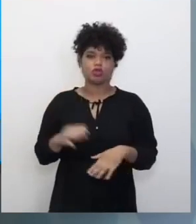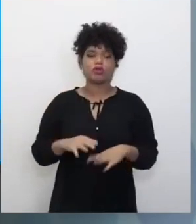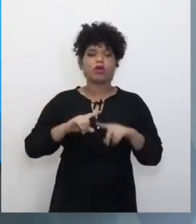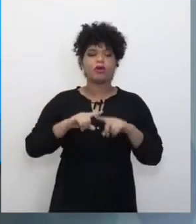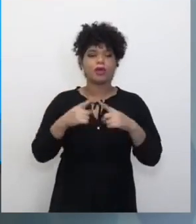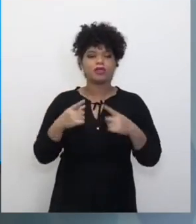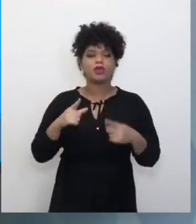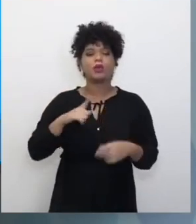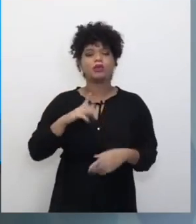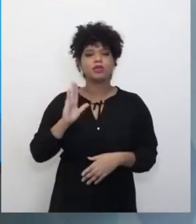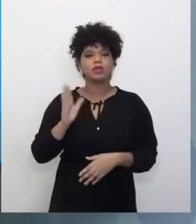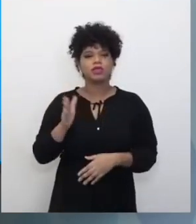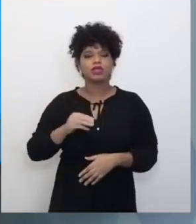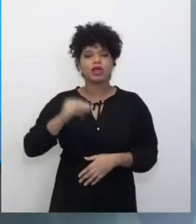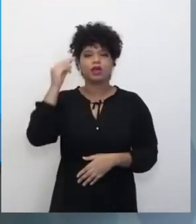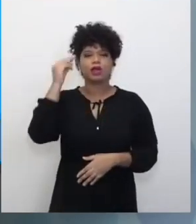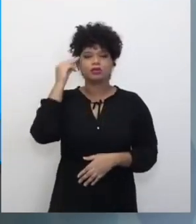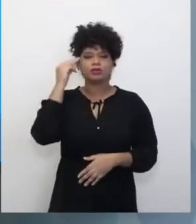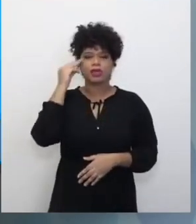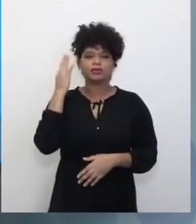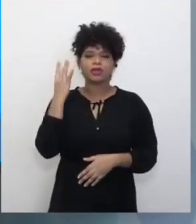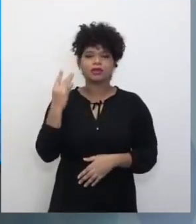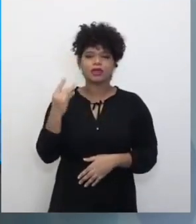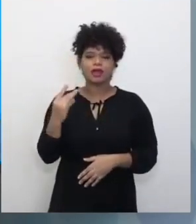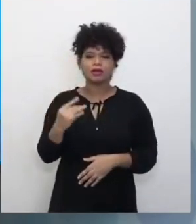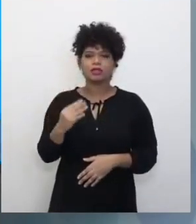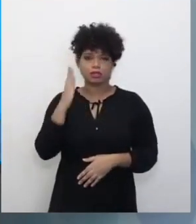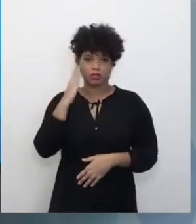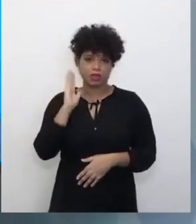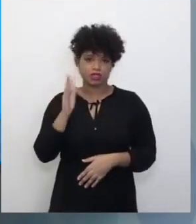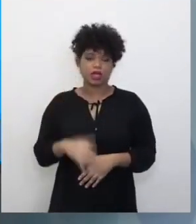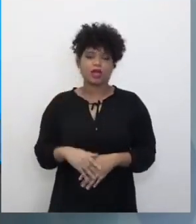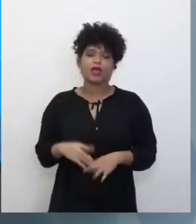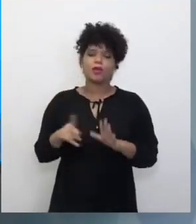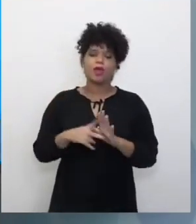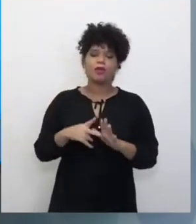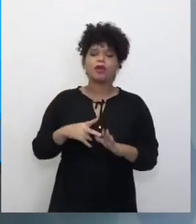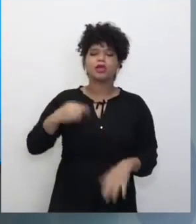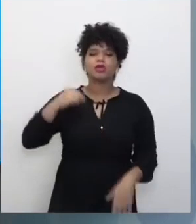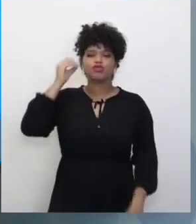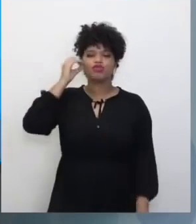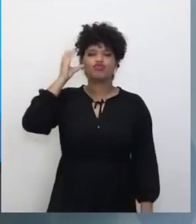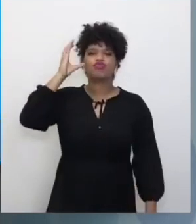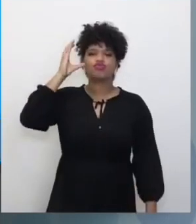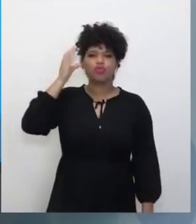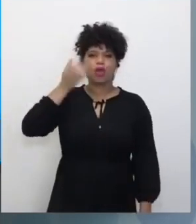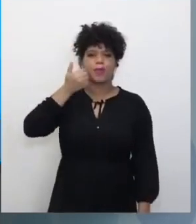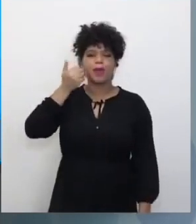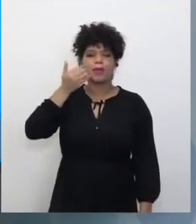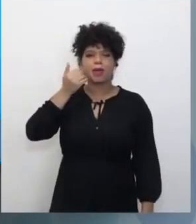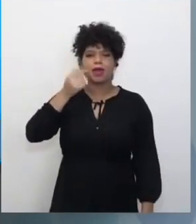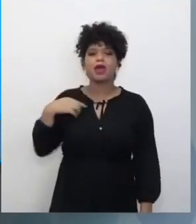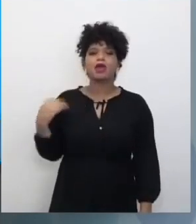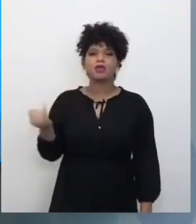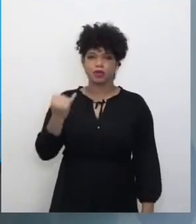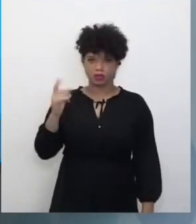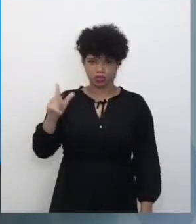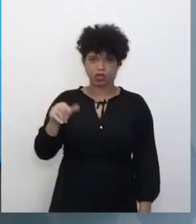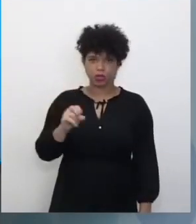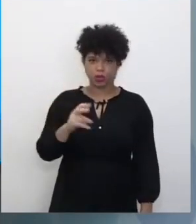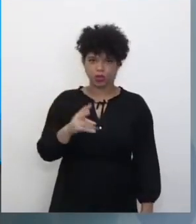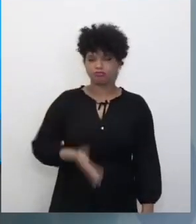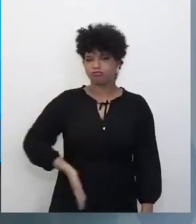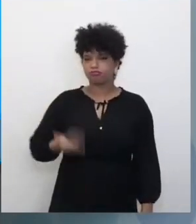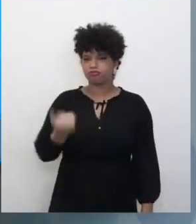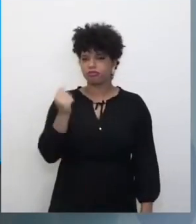tem a mente já puxa alguma coisa sobre aquilo. É o seu repertório, tá? Então, criar o repertório é importante por causa disso. Vamos